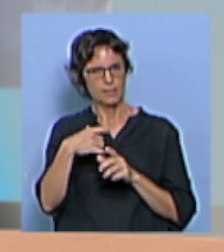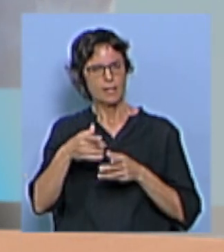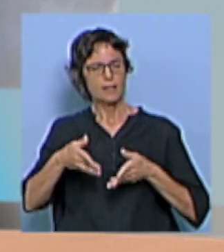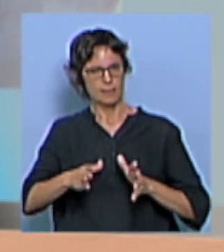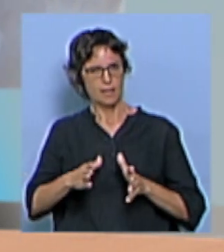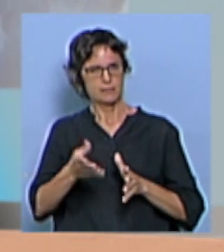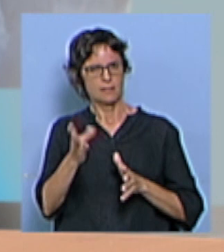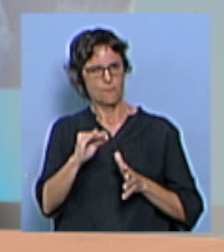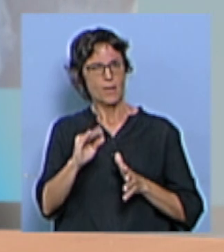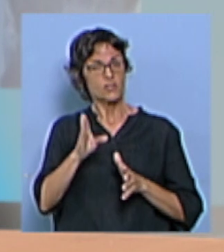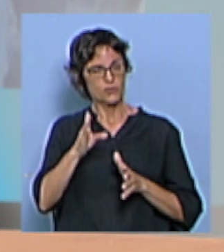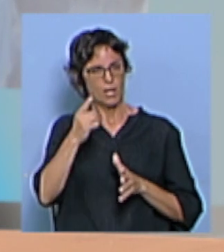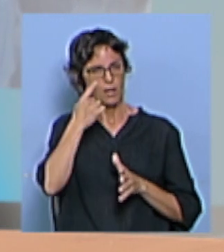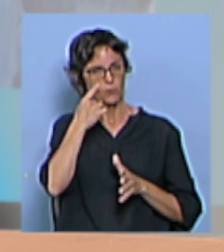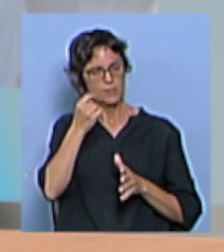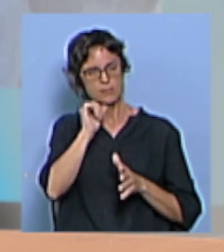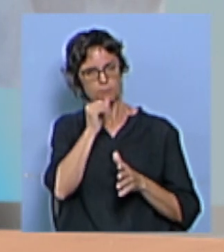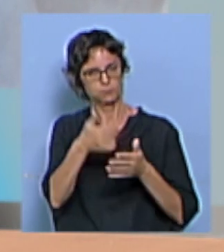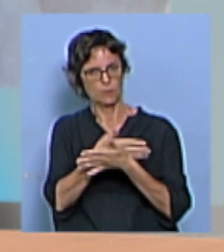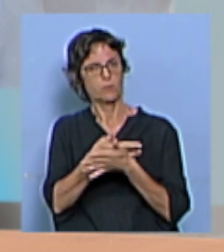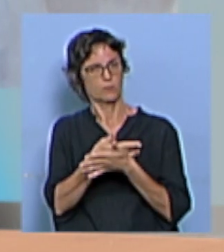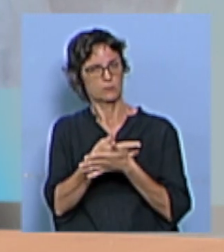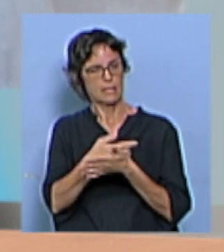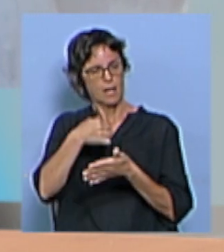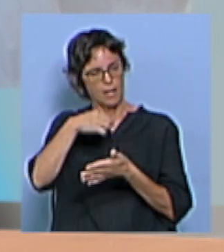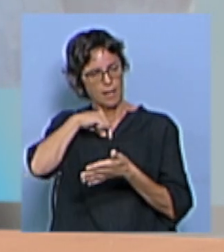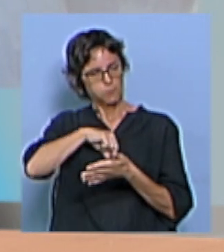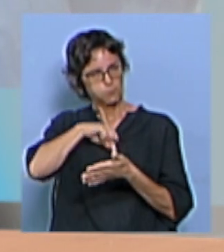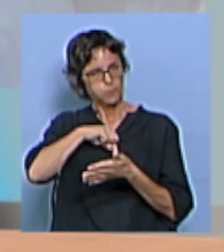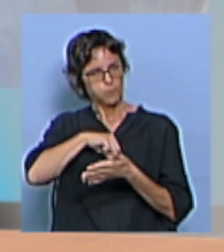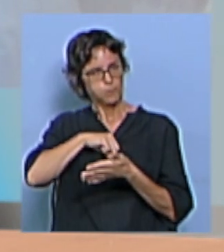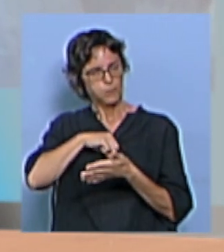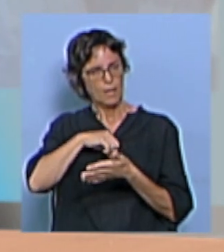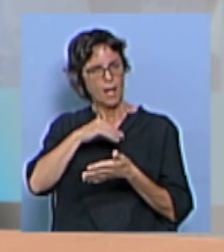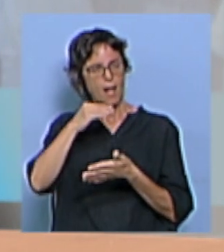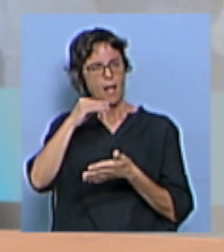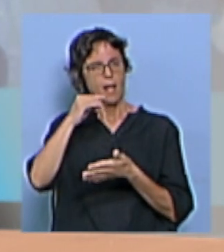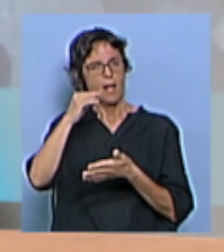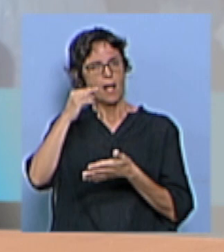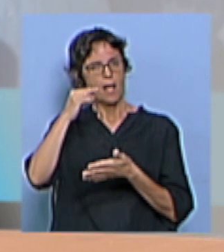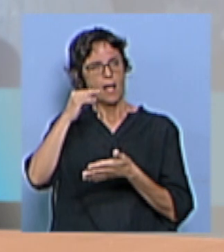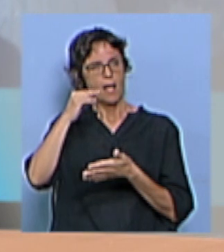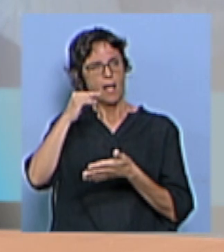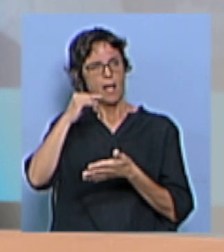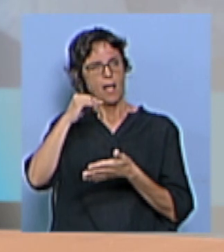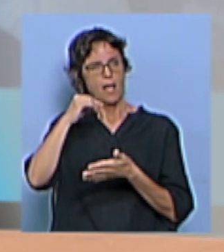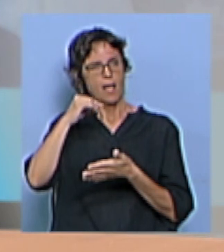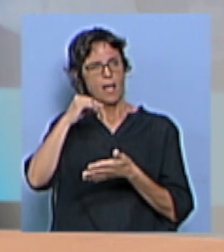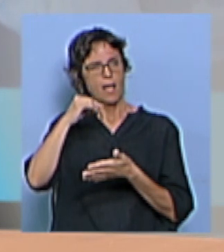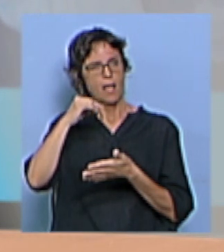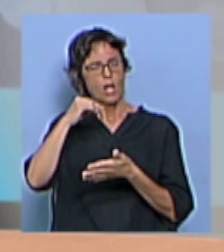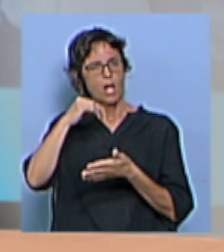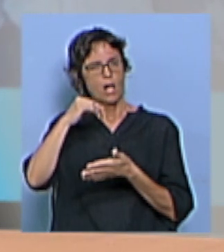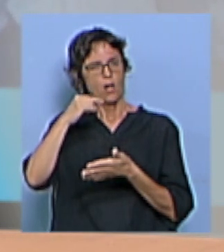seres vivos e esses seres vivos humanos temos Bem, intuímos